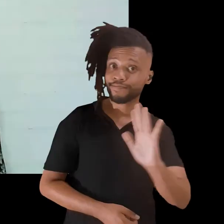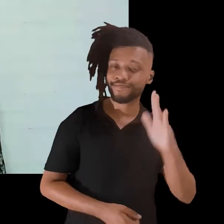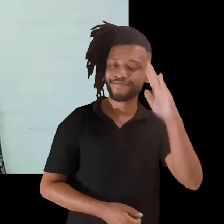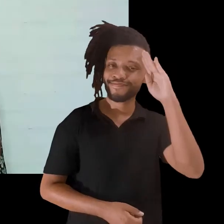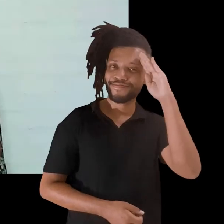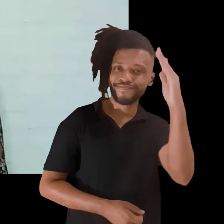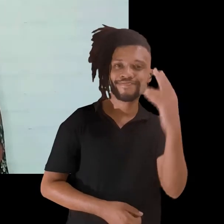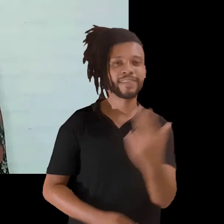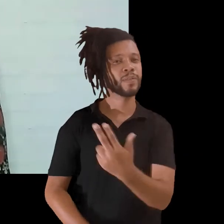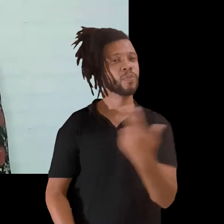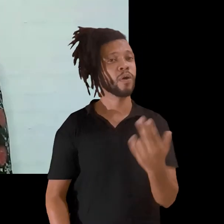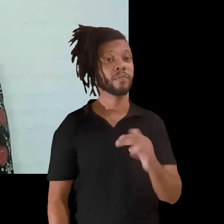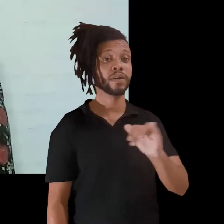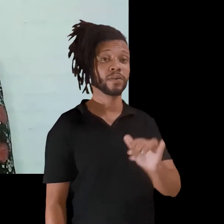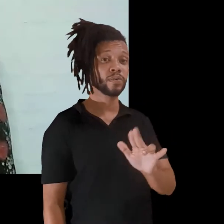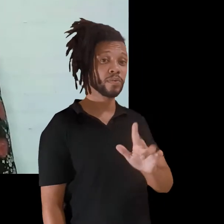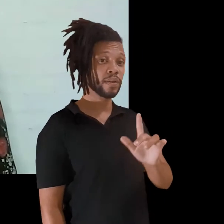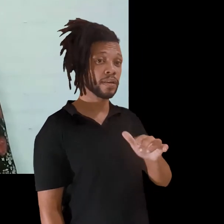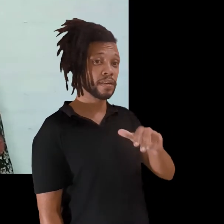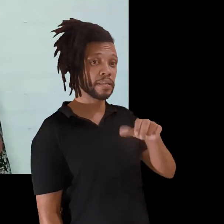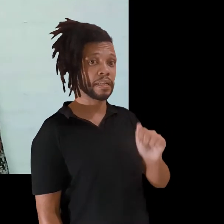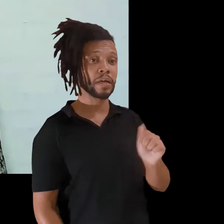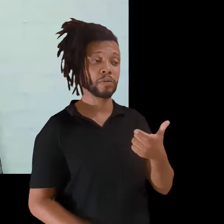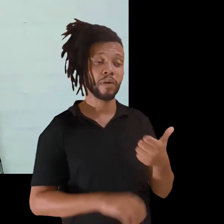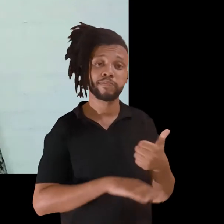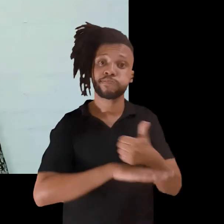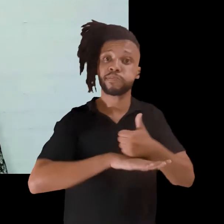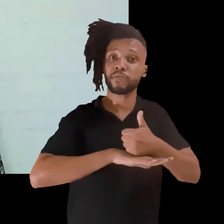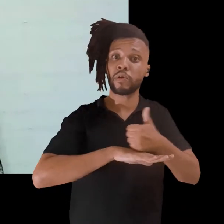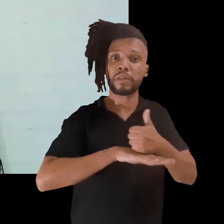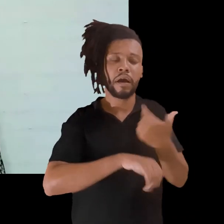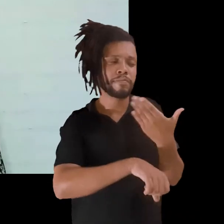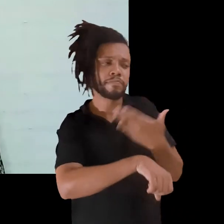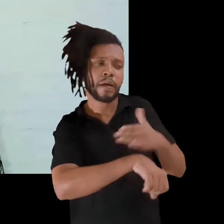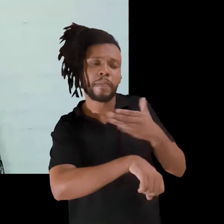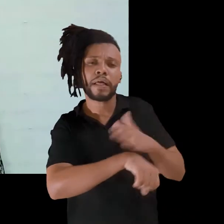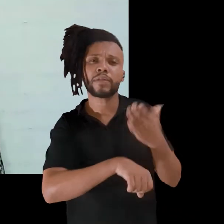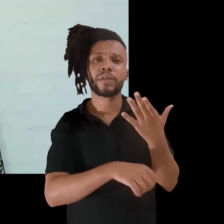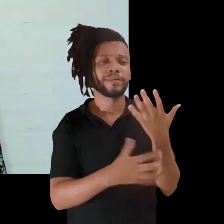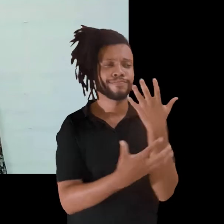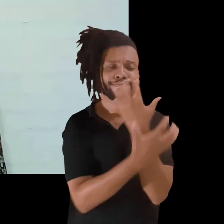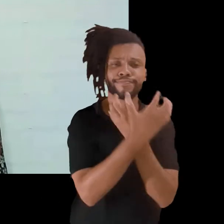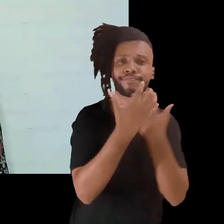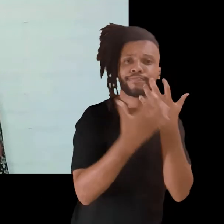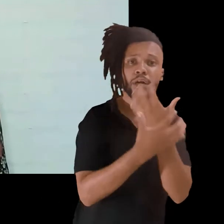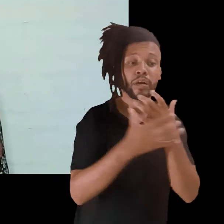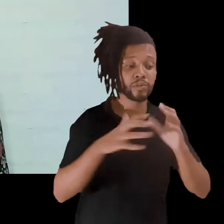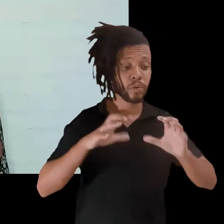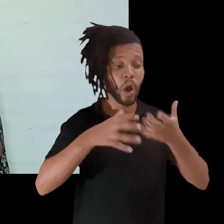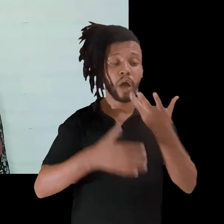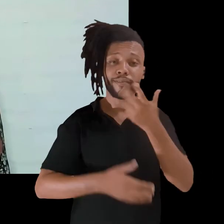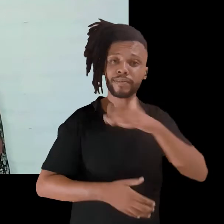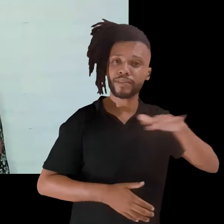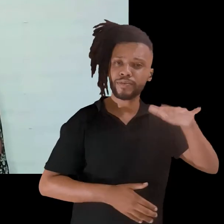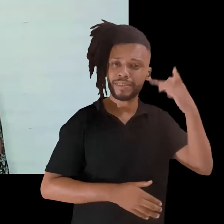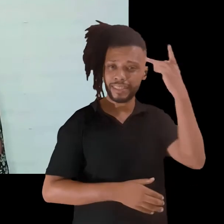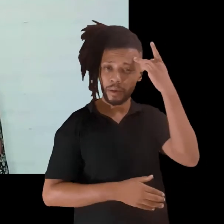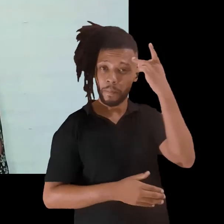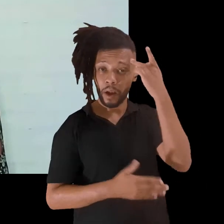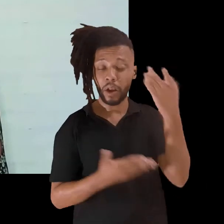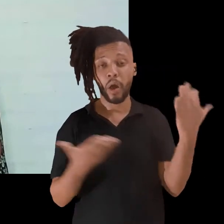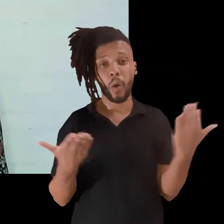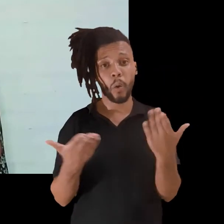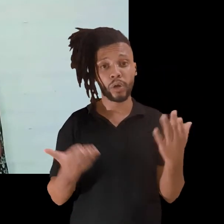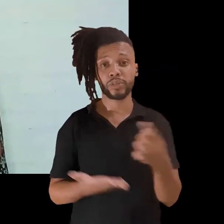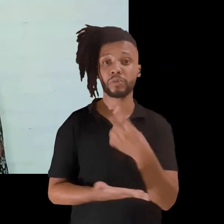Olá, eu sou Juliana Meleiro, regente preparadora vocal de coros infantis do estado de São Paulo. Hoje